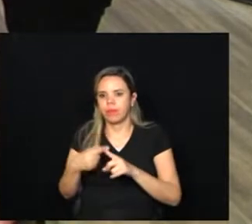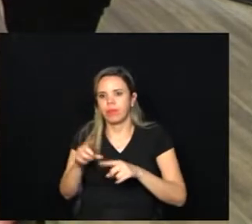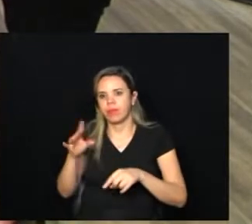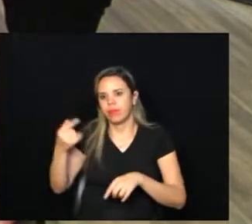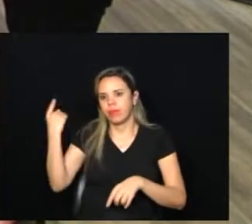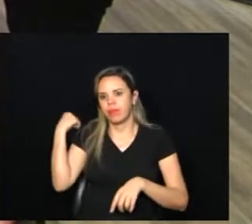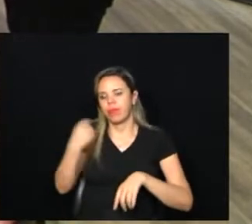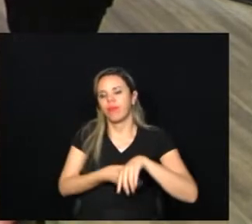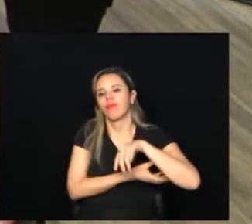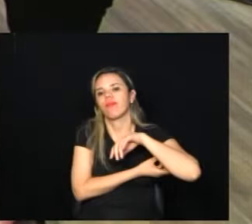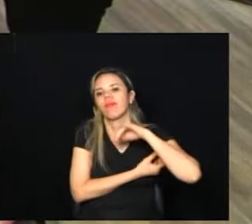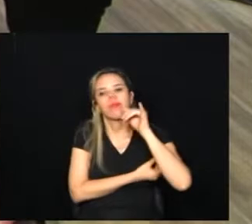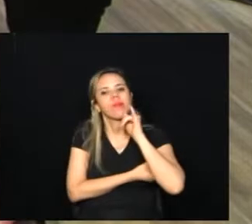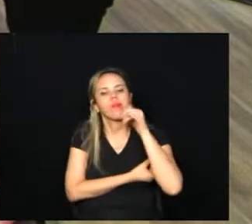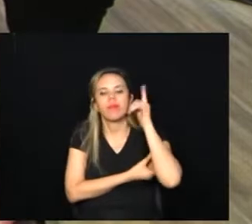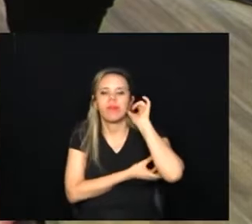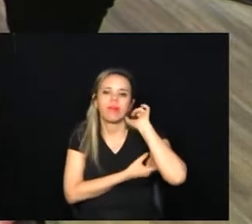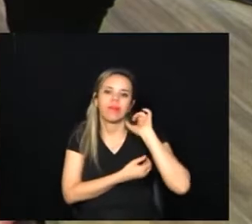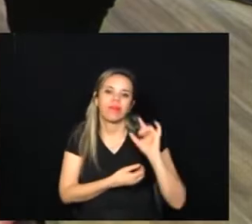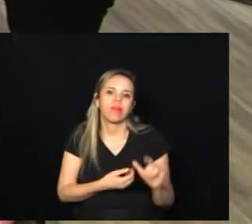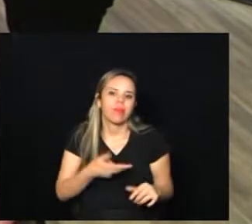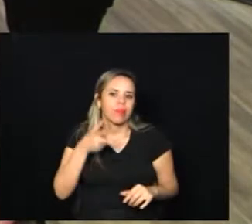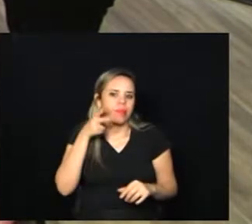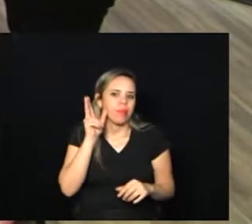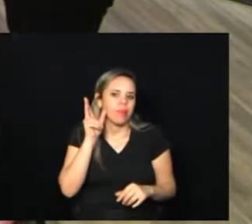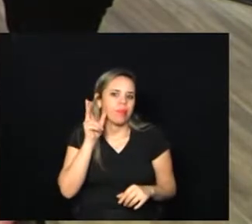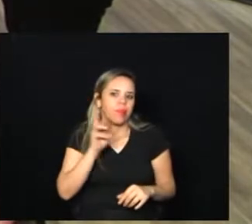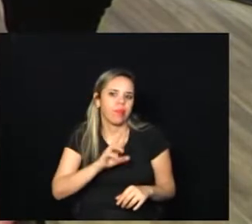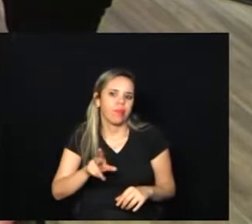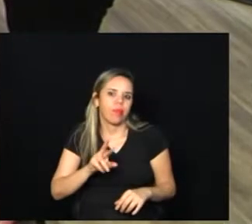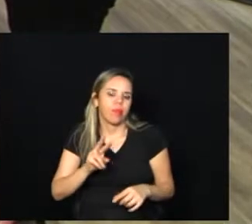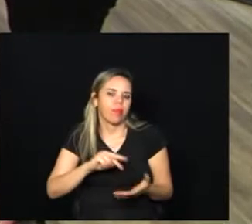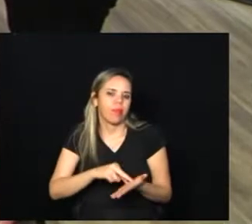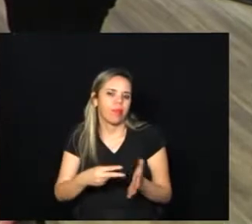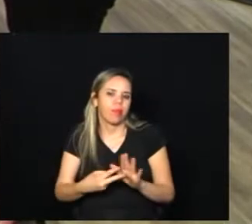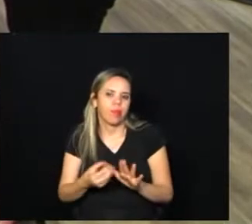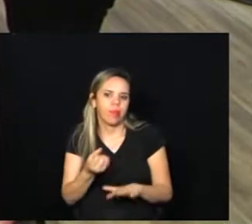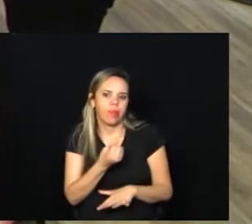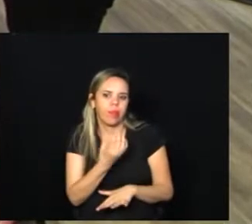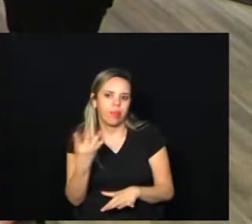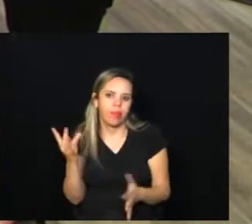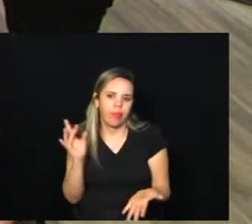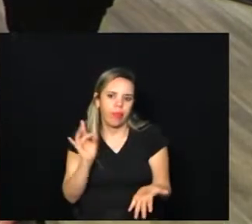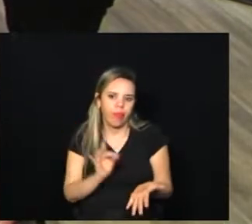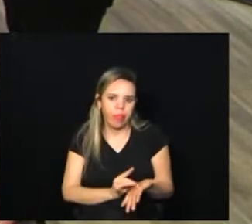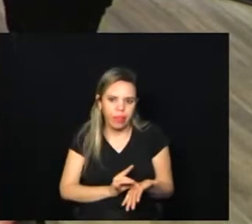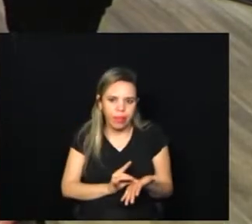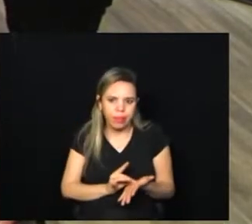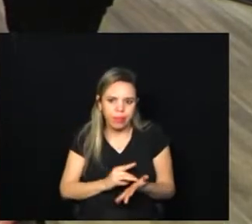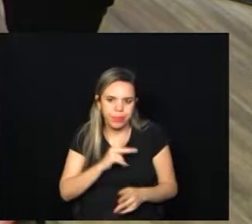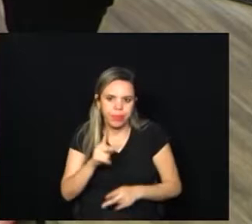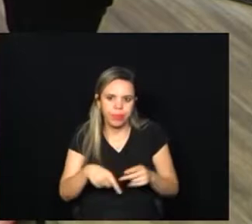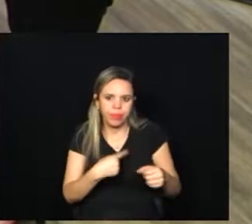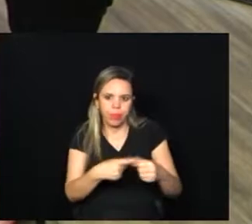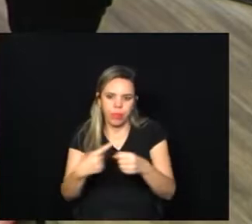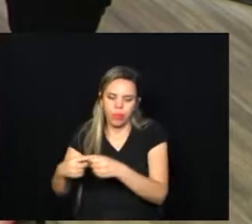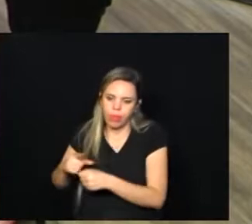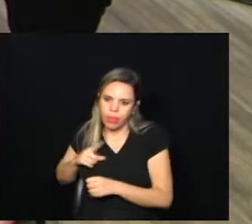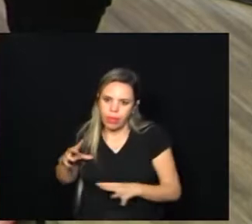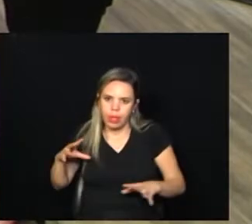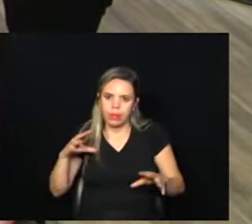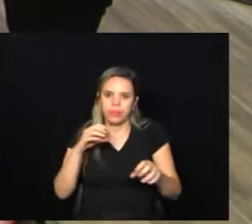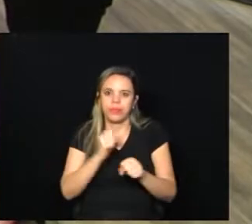que foi, por exemplo, anteontem, e não representa a realidade dos municípios como um